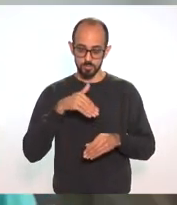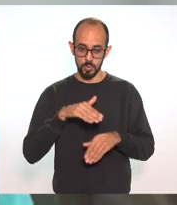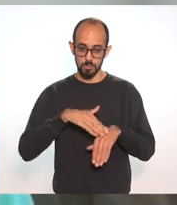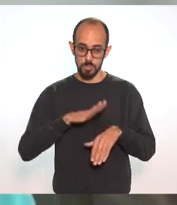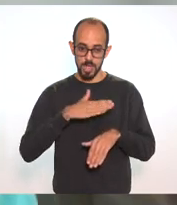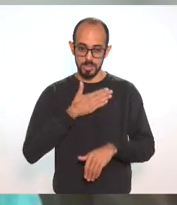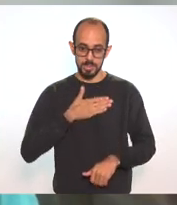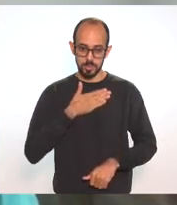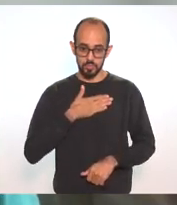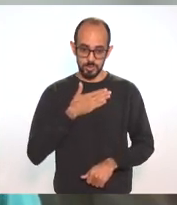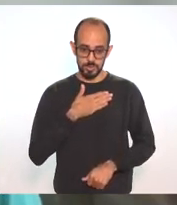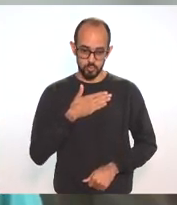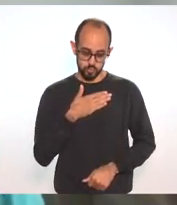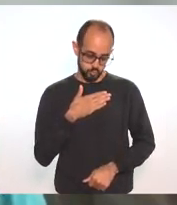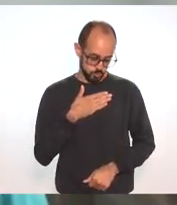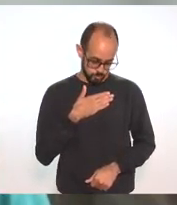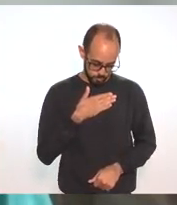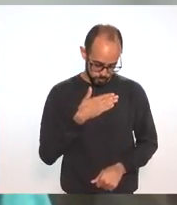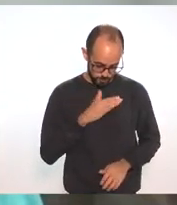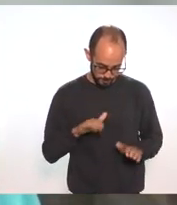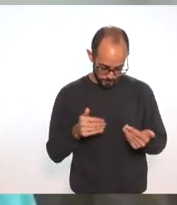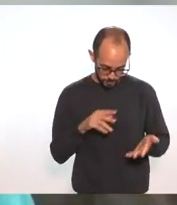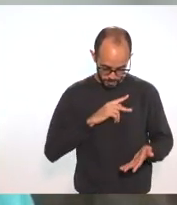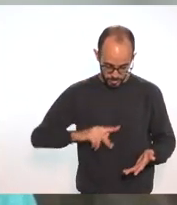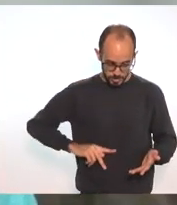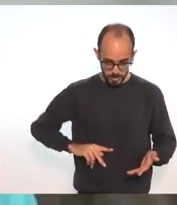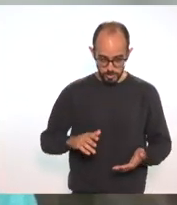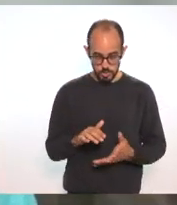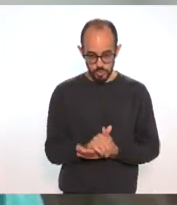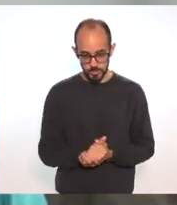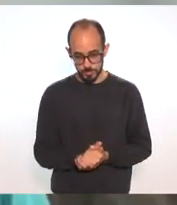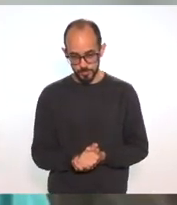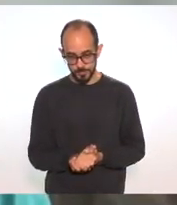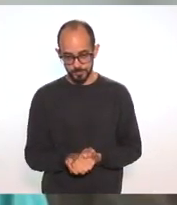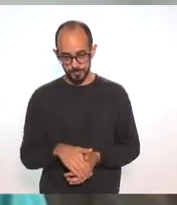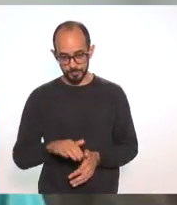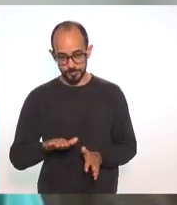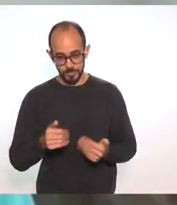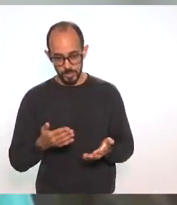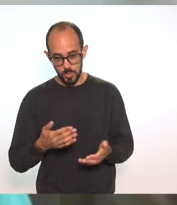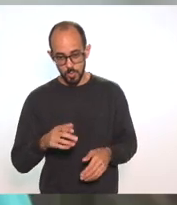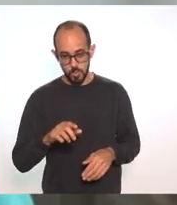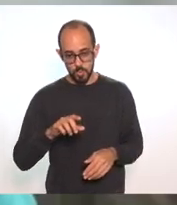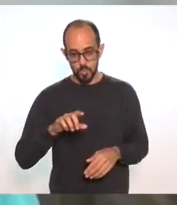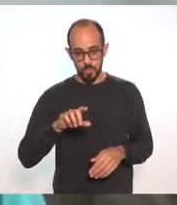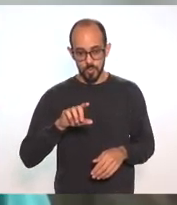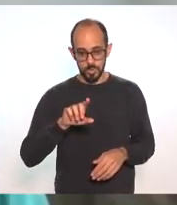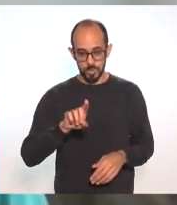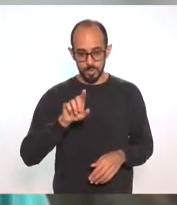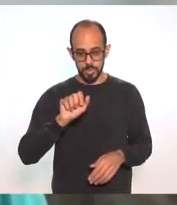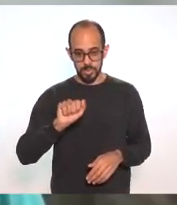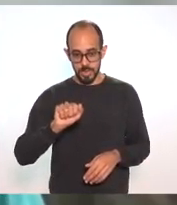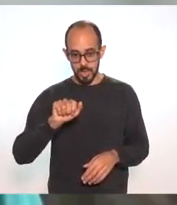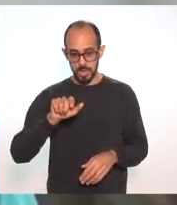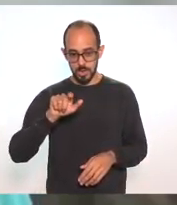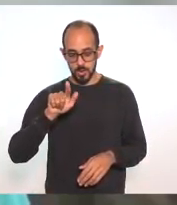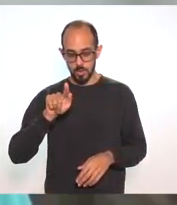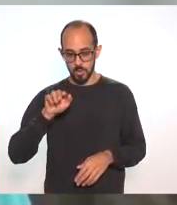satisfação. Presidente, Joãozinho da Gomeia foi um